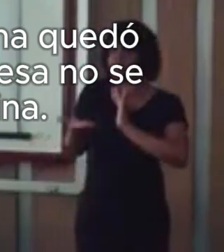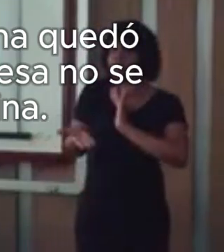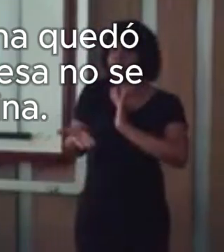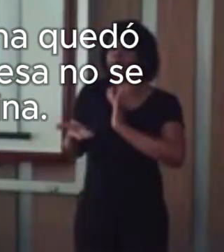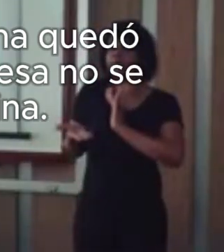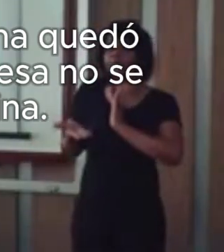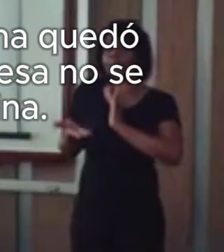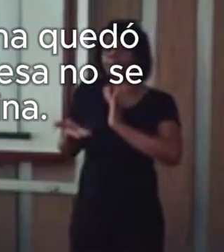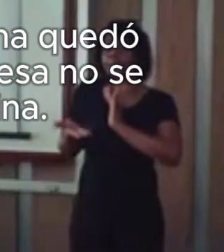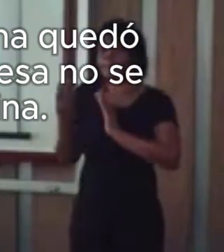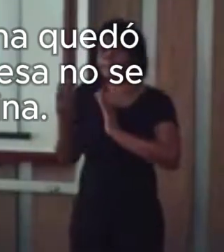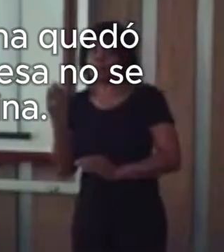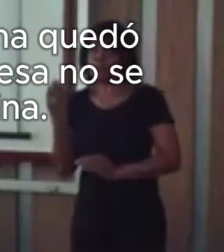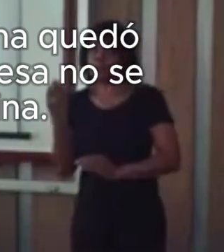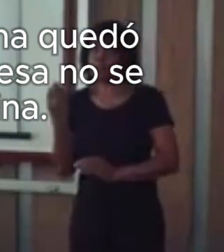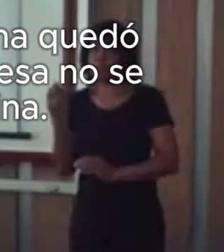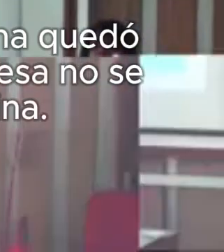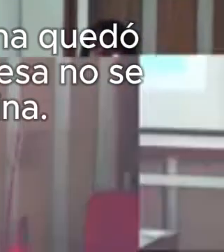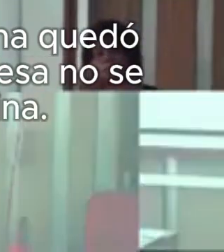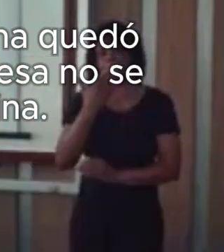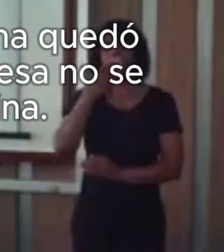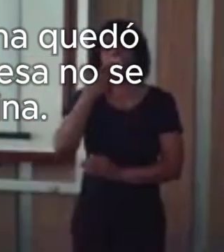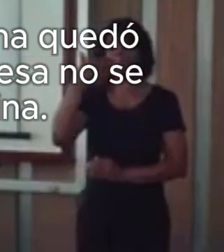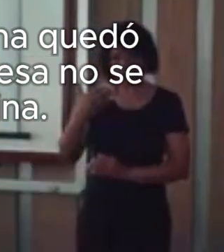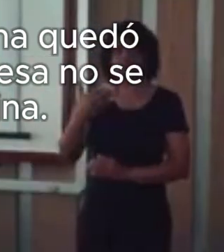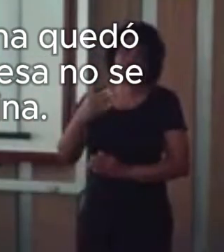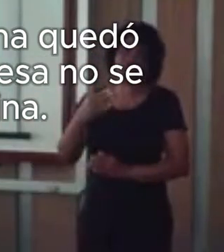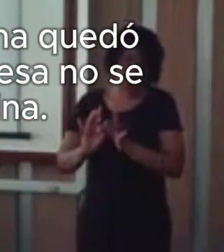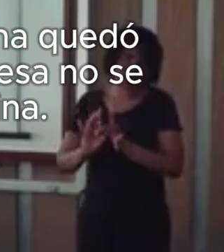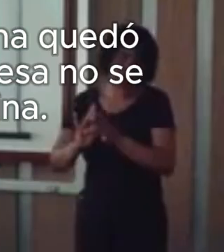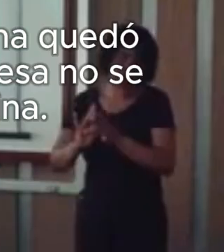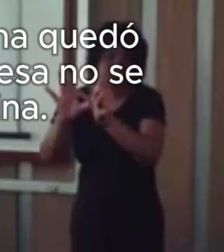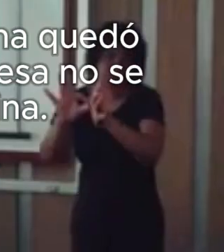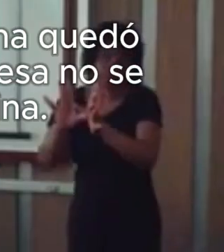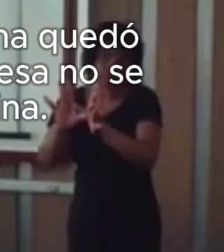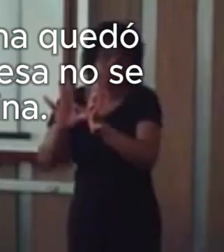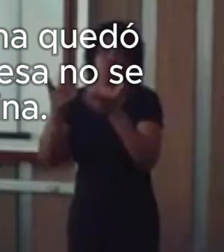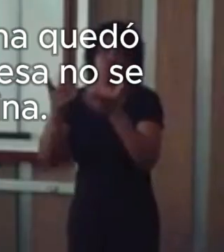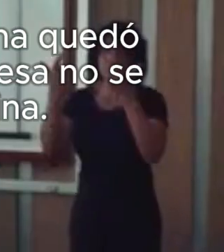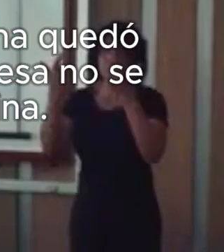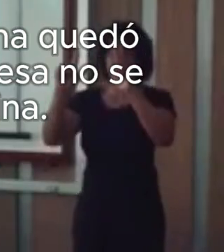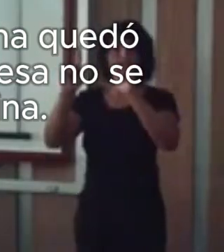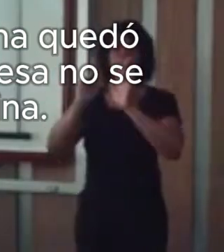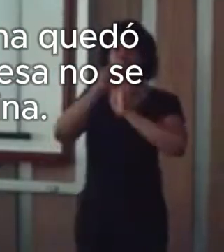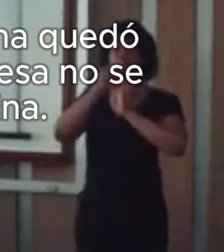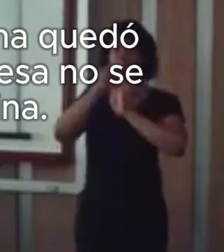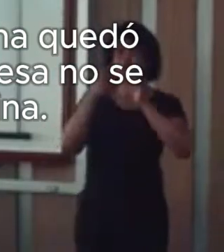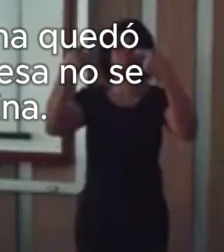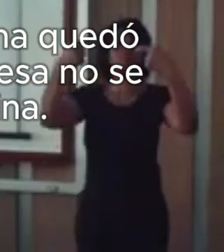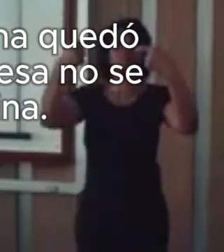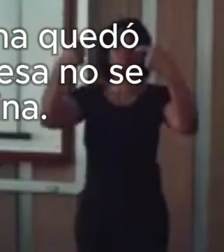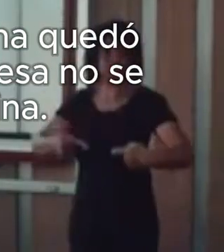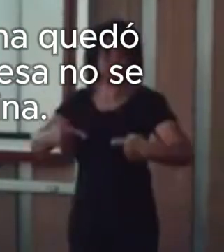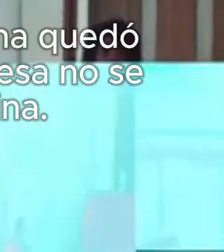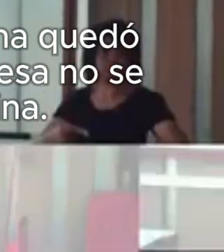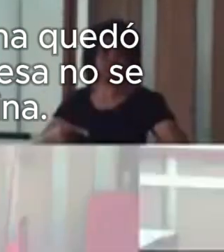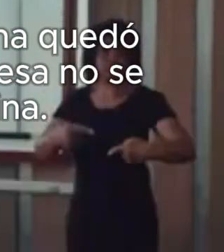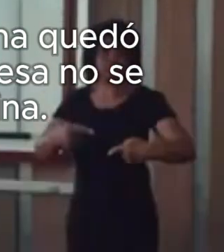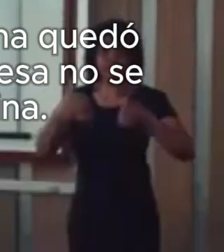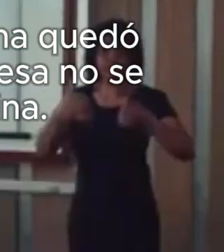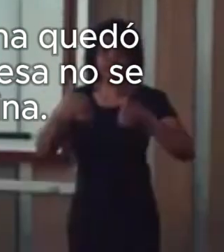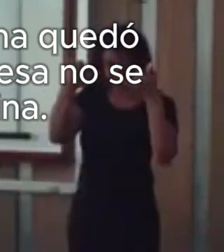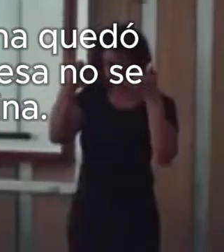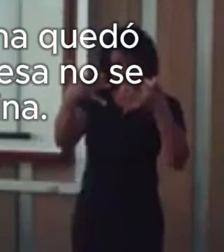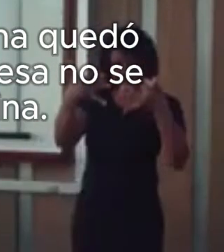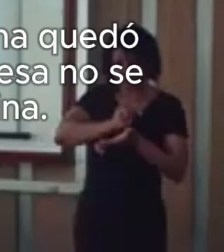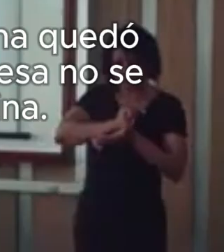aí pediram autorização, claro, e colocaram o projeto nessa competição, que fez um screening de vários